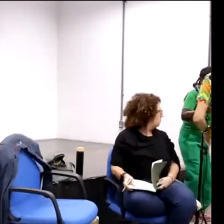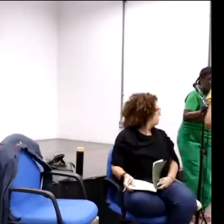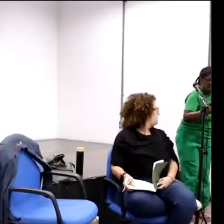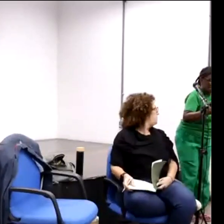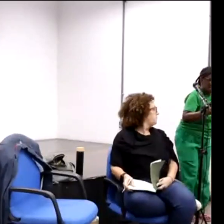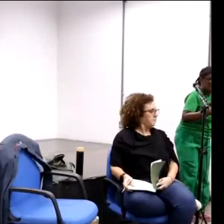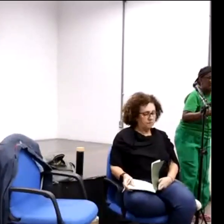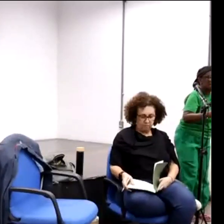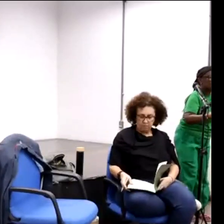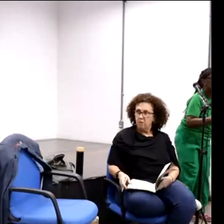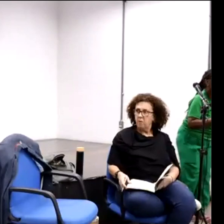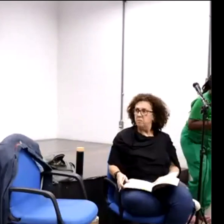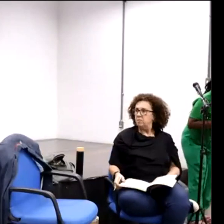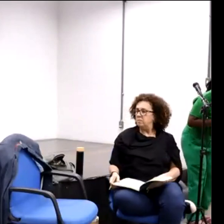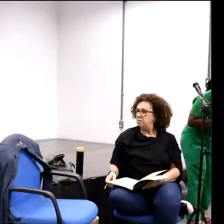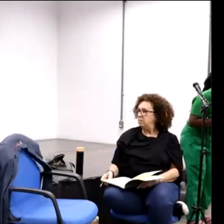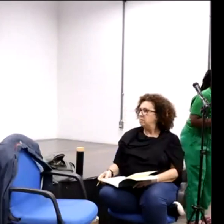aí. Quantas pessoas a gente tem?